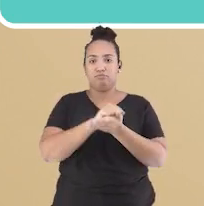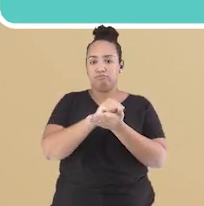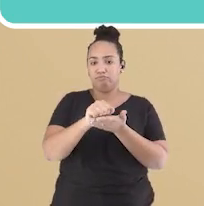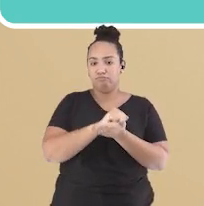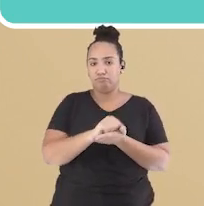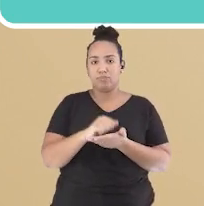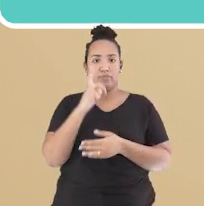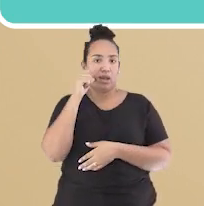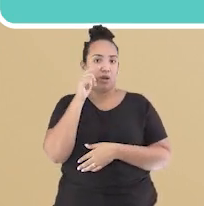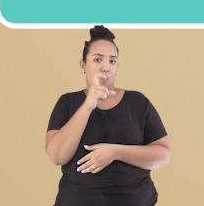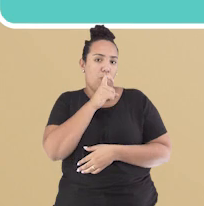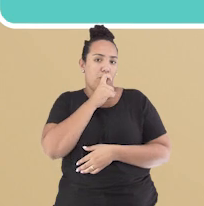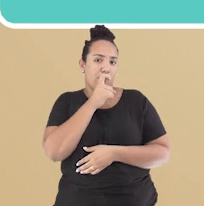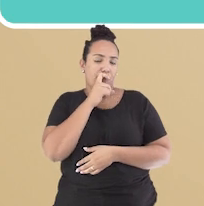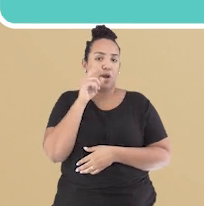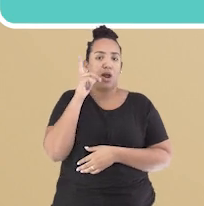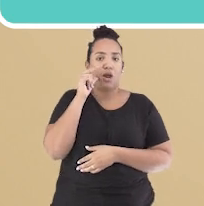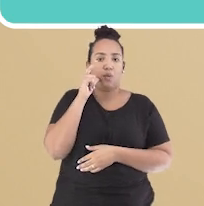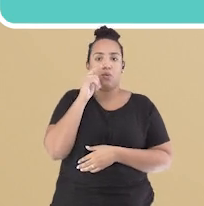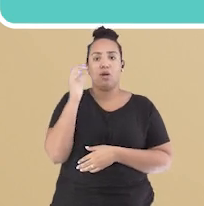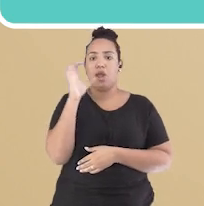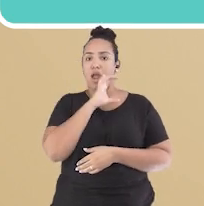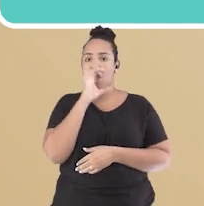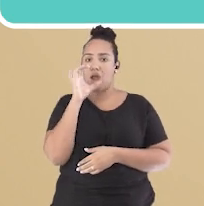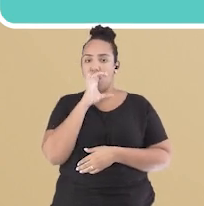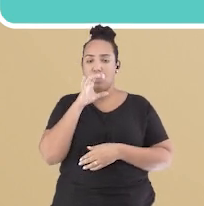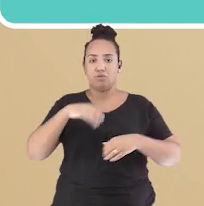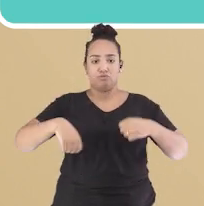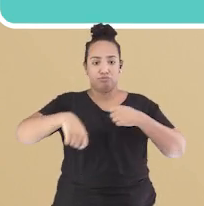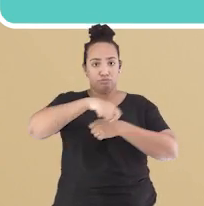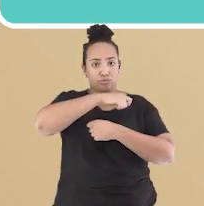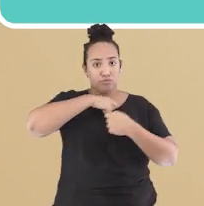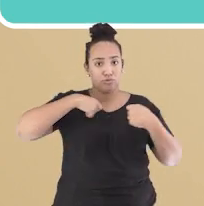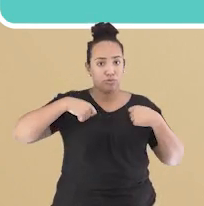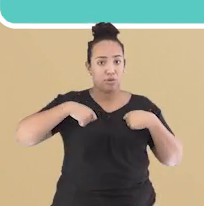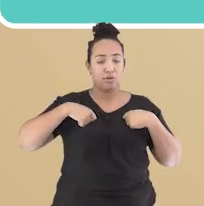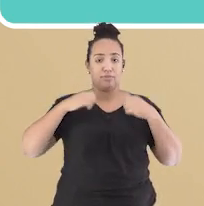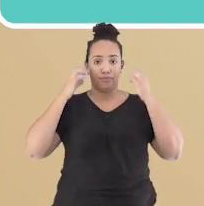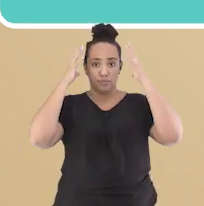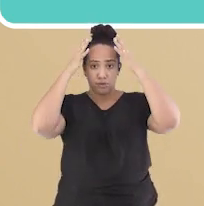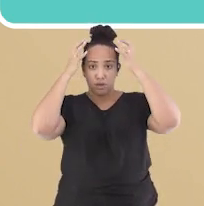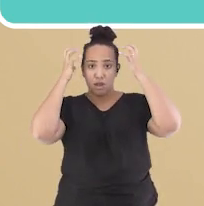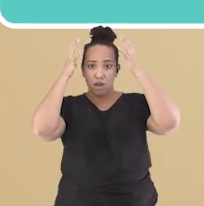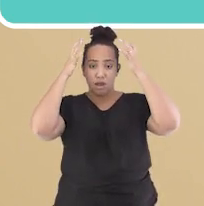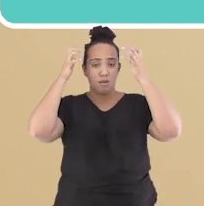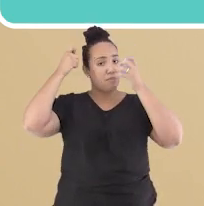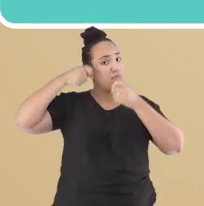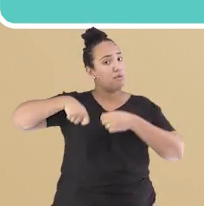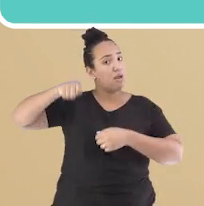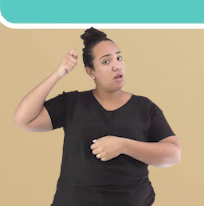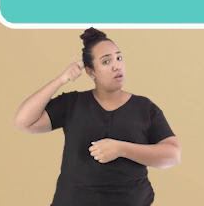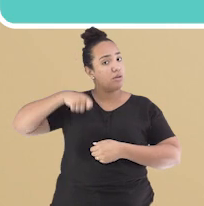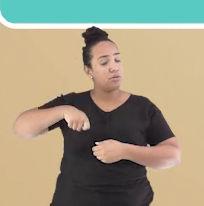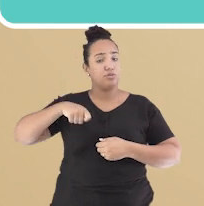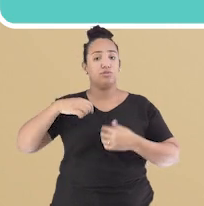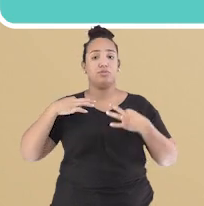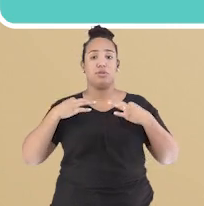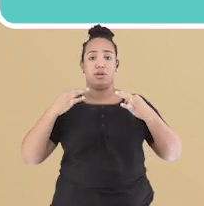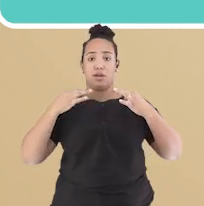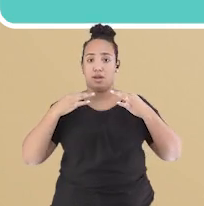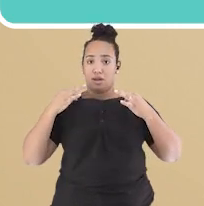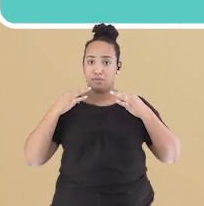sabonete, água fria, água quente, toalha. Creme para cabelo, pente. Cueca, camisa,